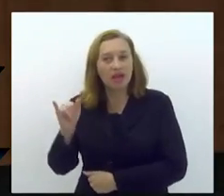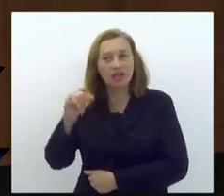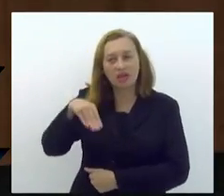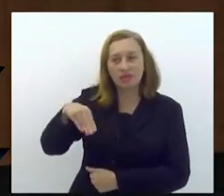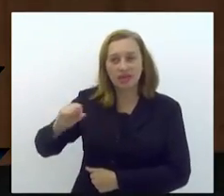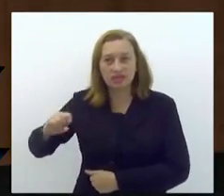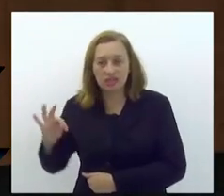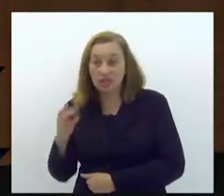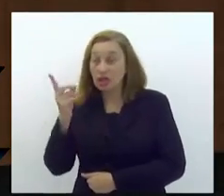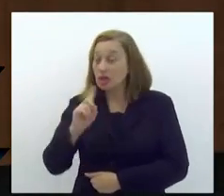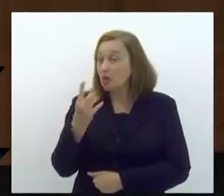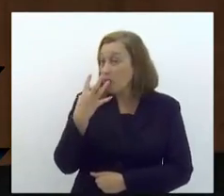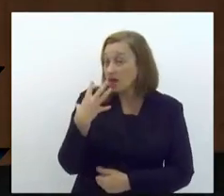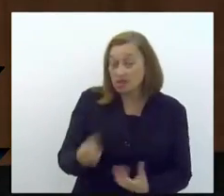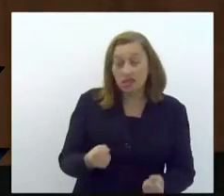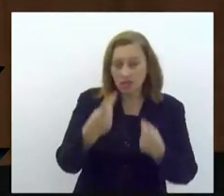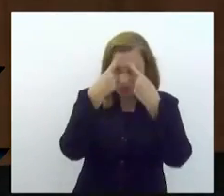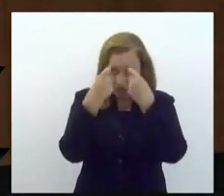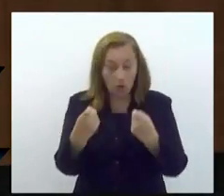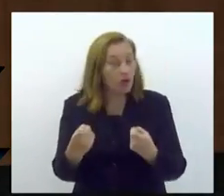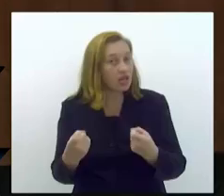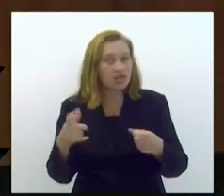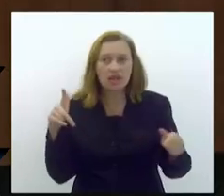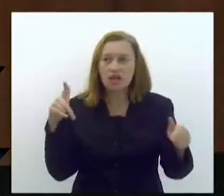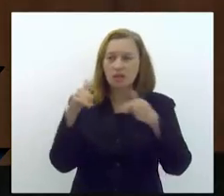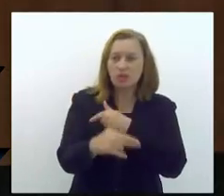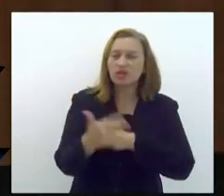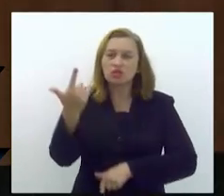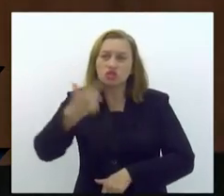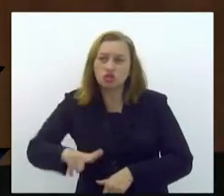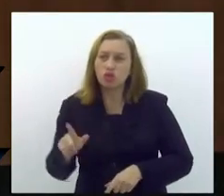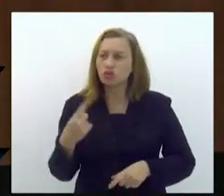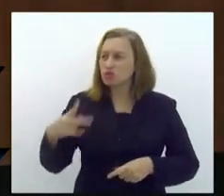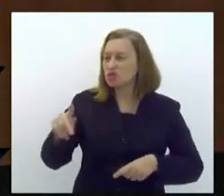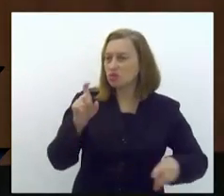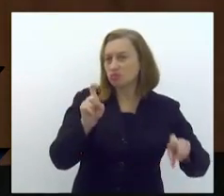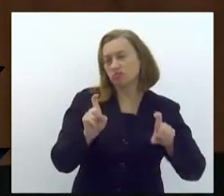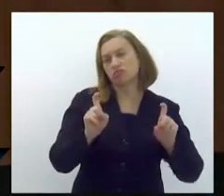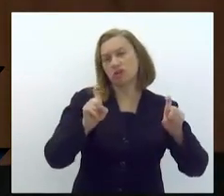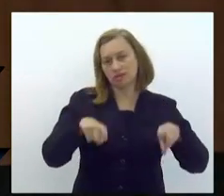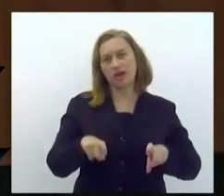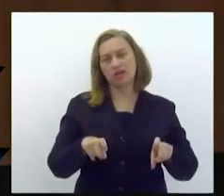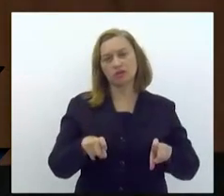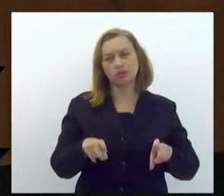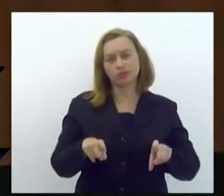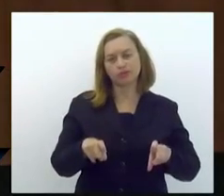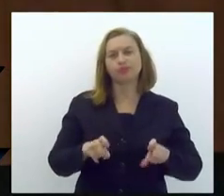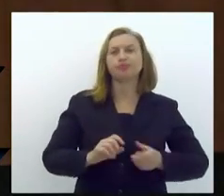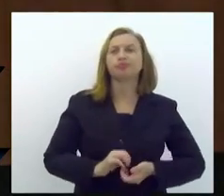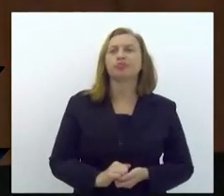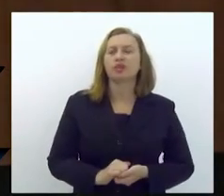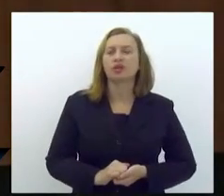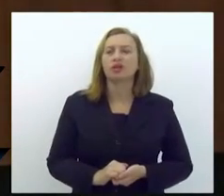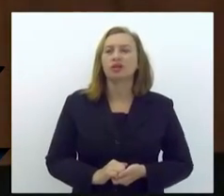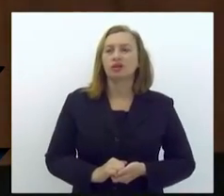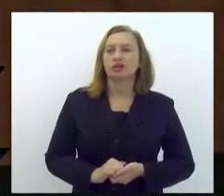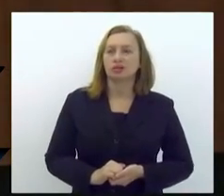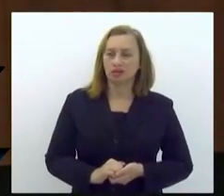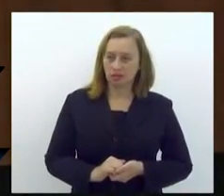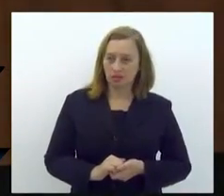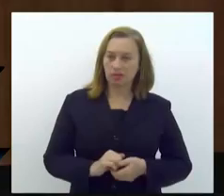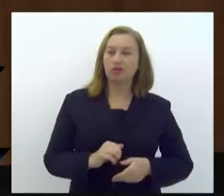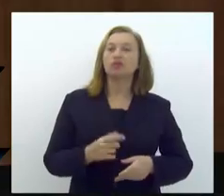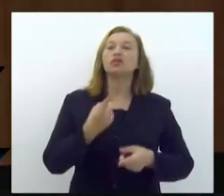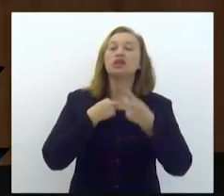repudiamos viemente mente toda a tentativa mais uma vez de impedir a manifestação e o exercício da vontade